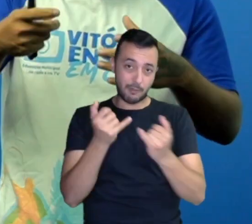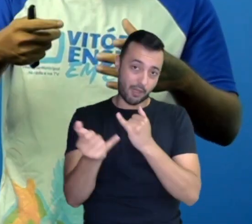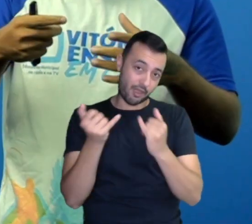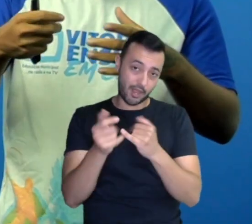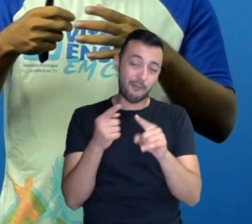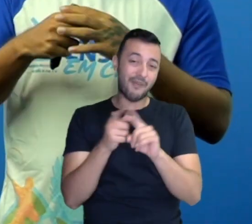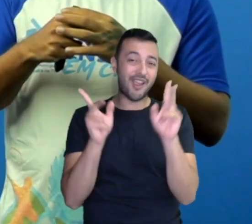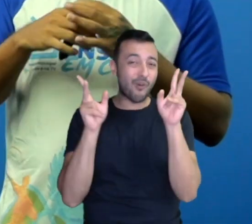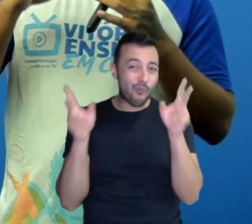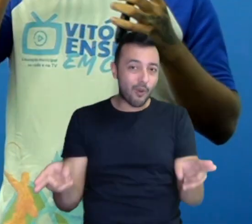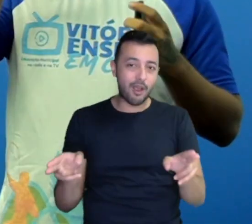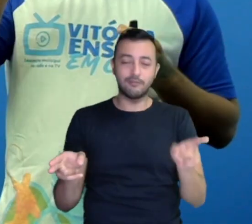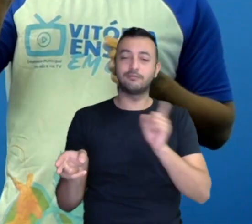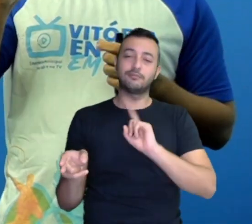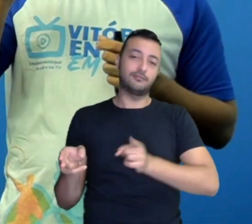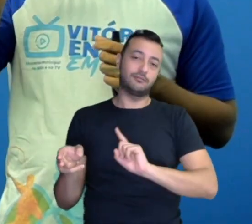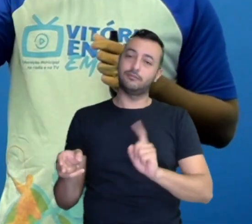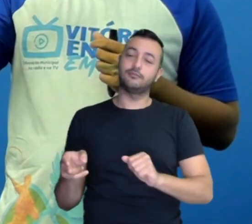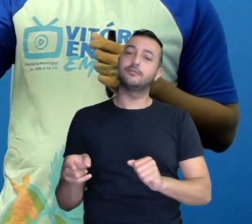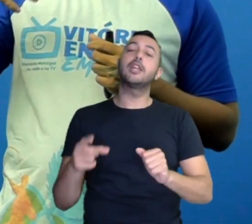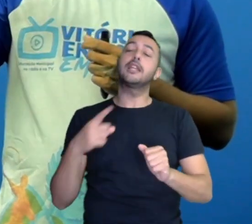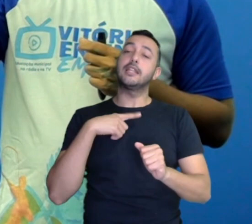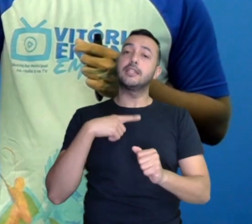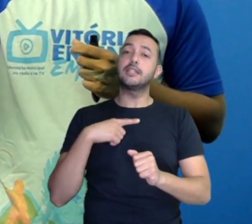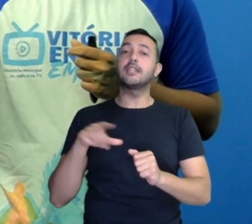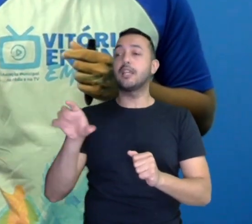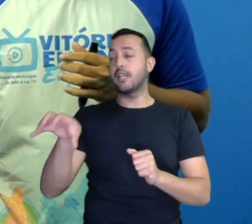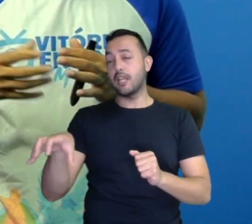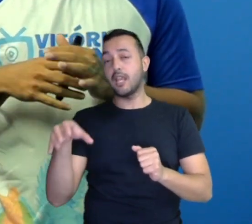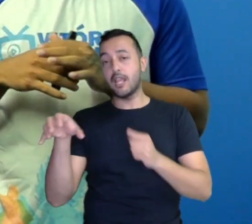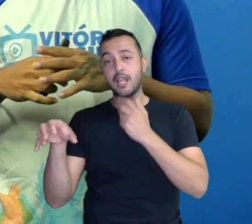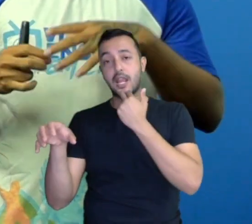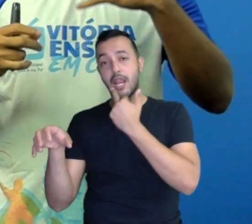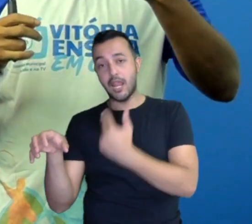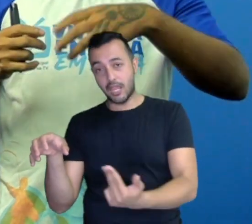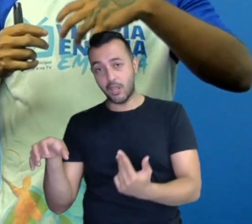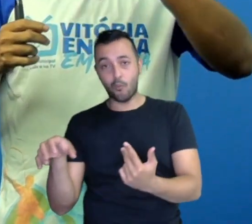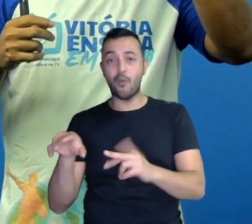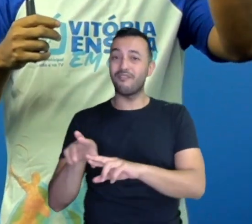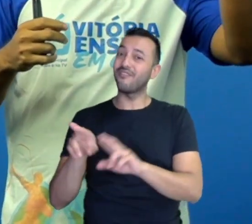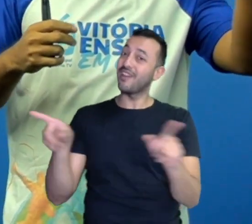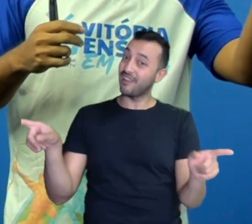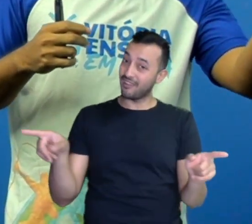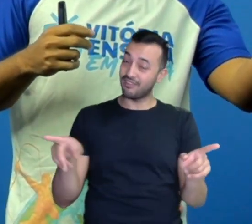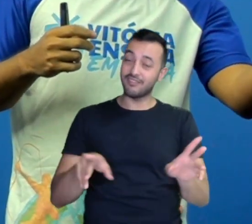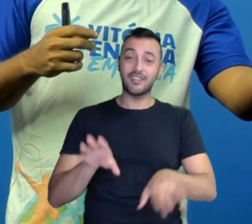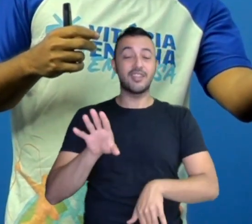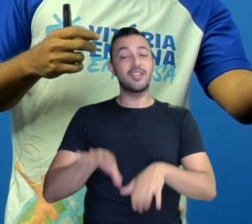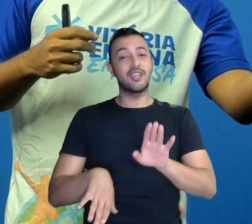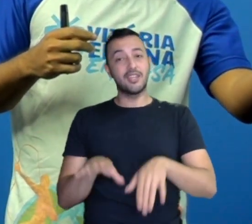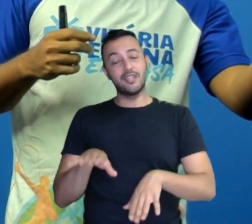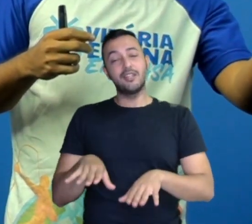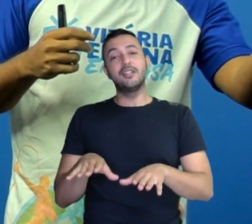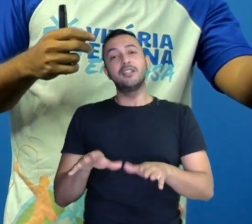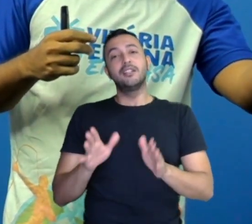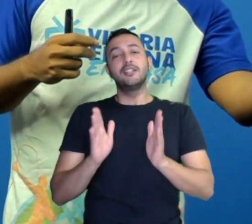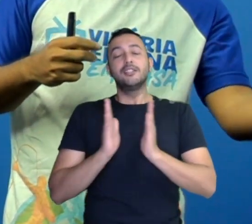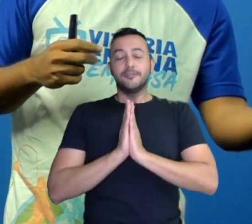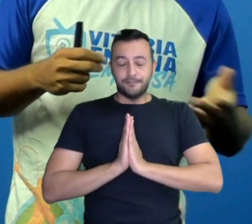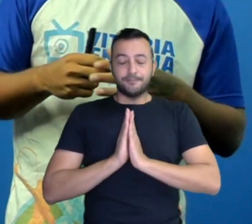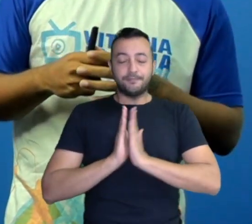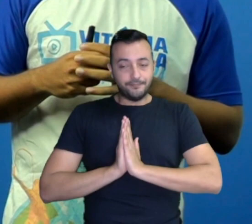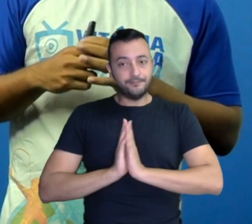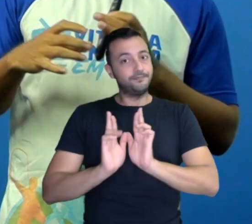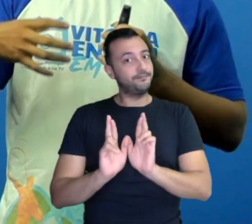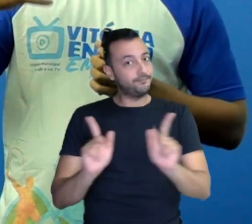elas eram iguais, tá? Tinham cidades-estados que tinham línguas diferentes, que tinham modos de vida